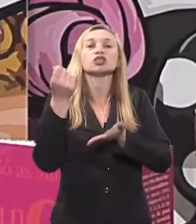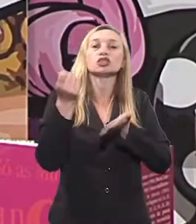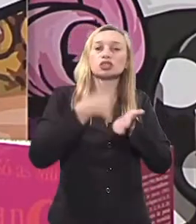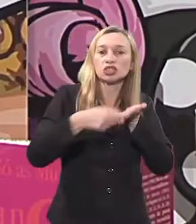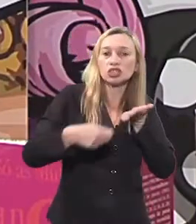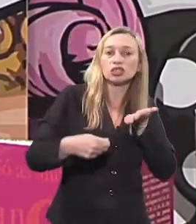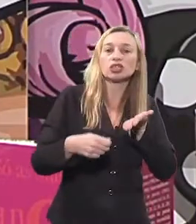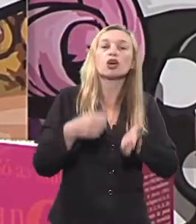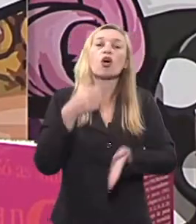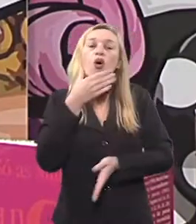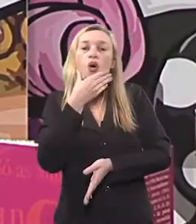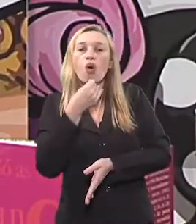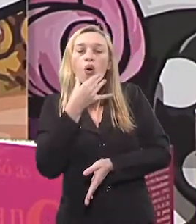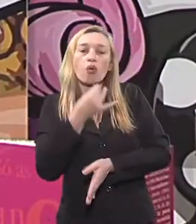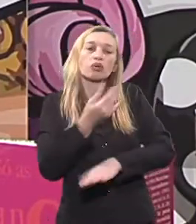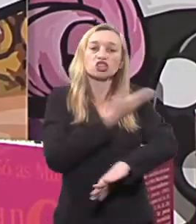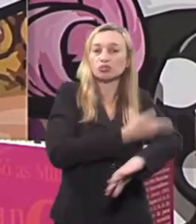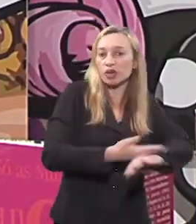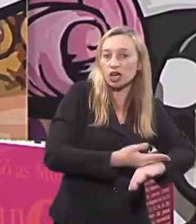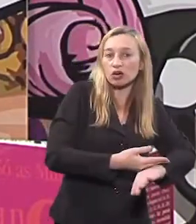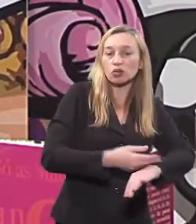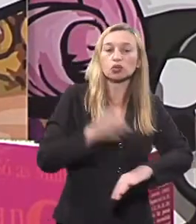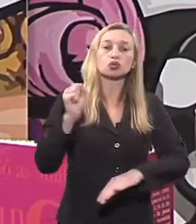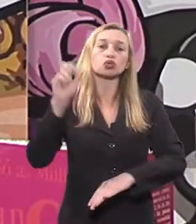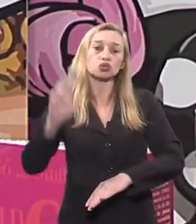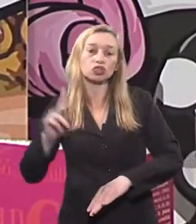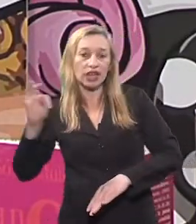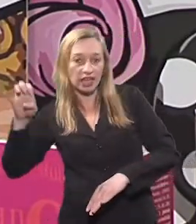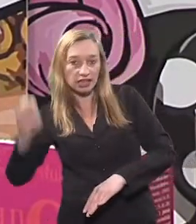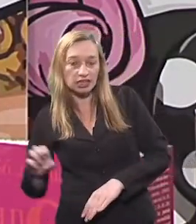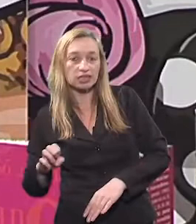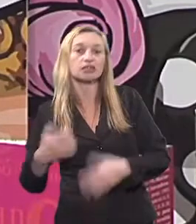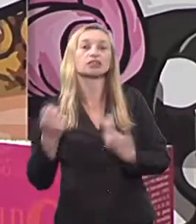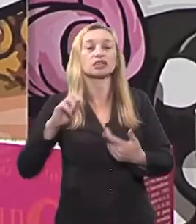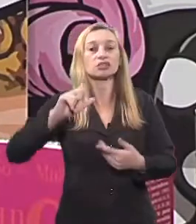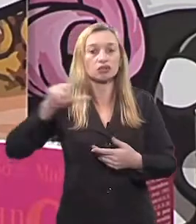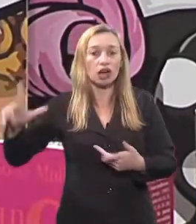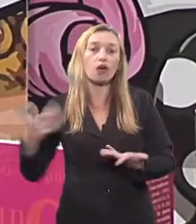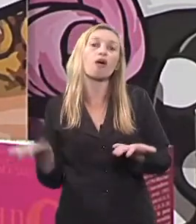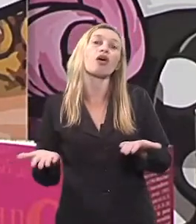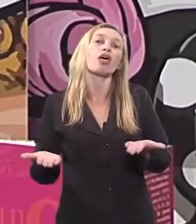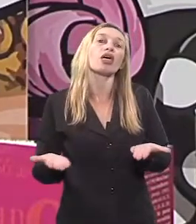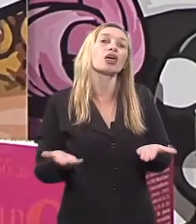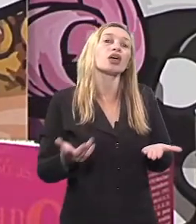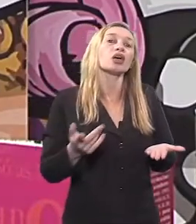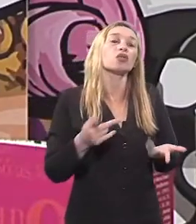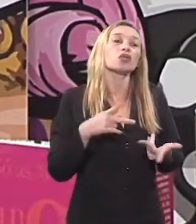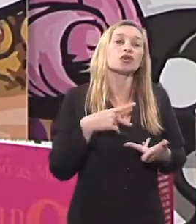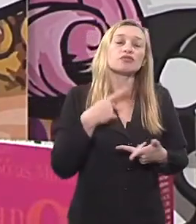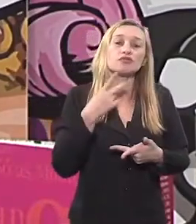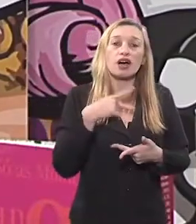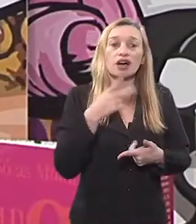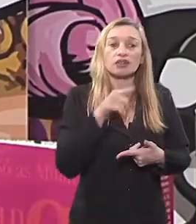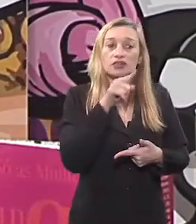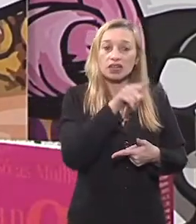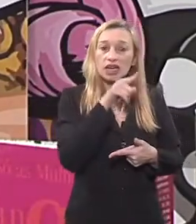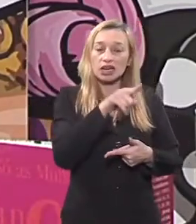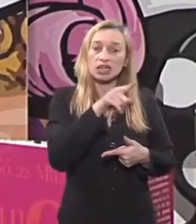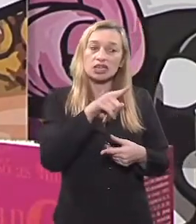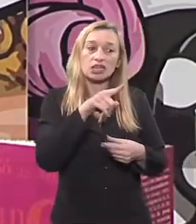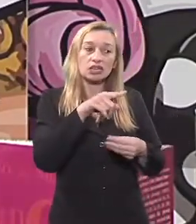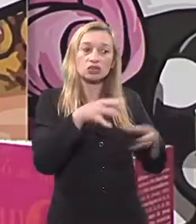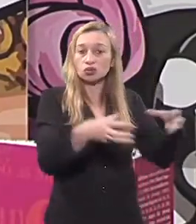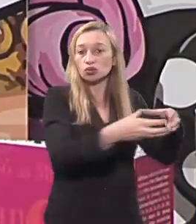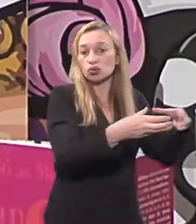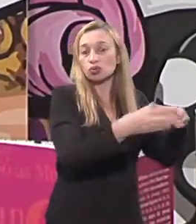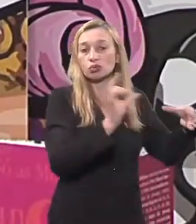homens brancos do Sudeste, universitários, e que falam também, se referenciam, isso que a Lia falou, né? Ficam ali